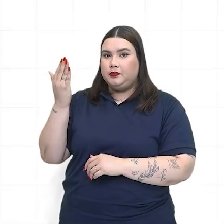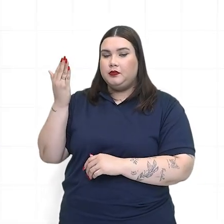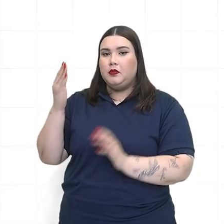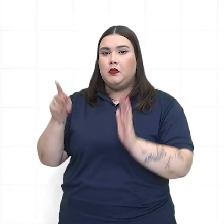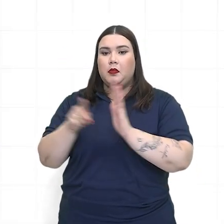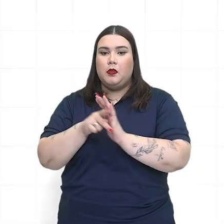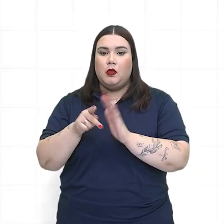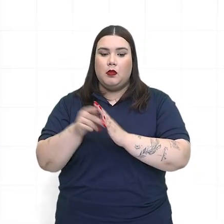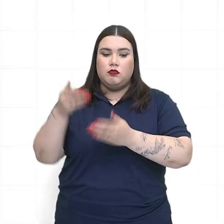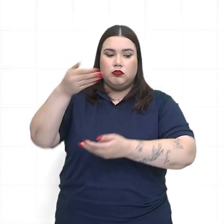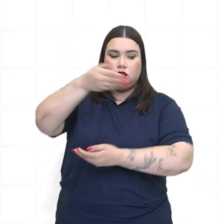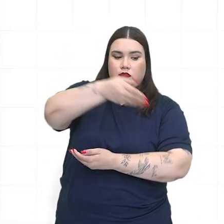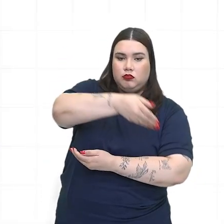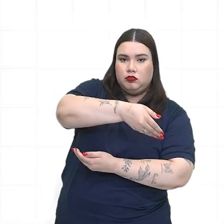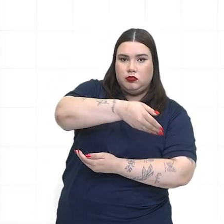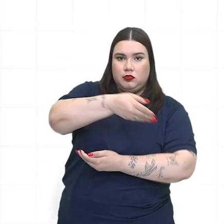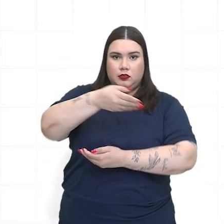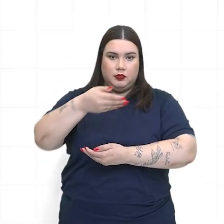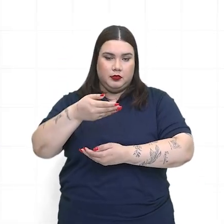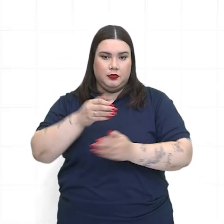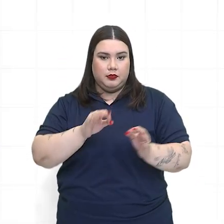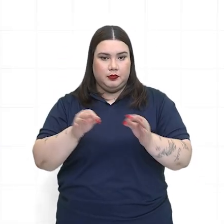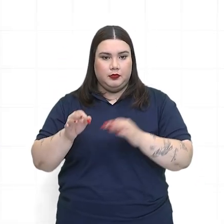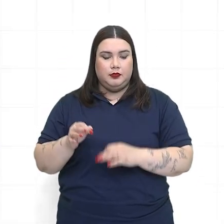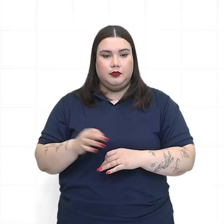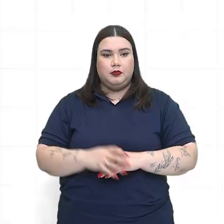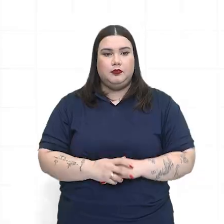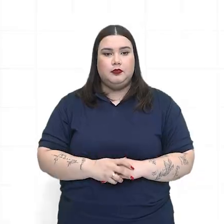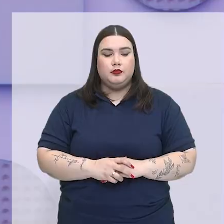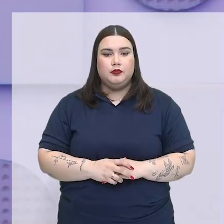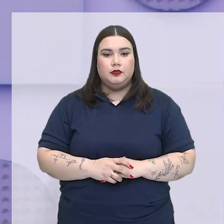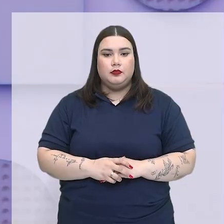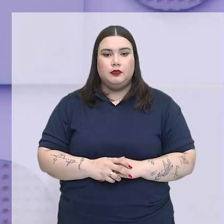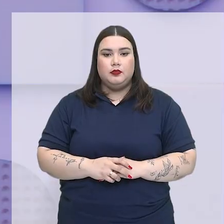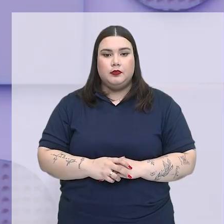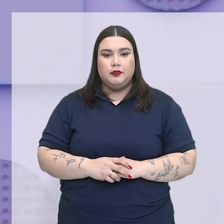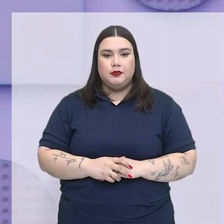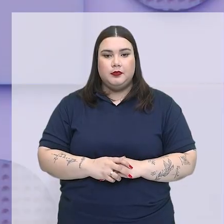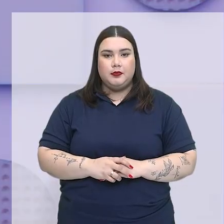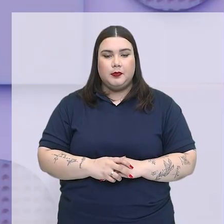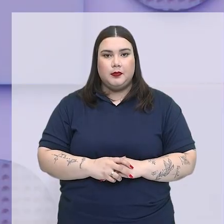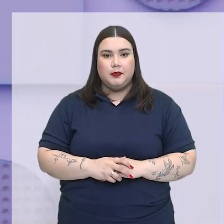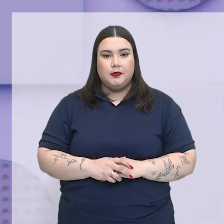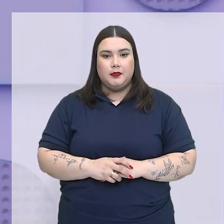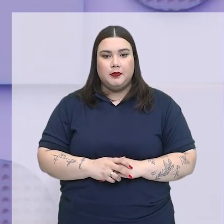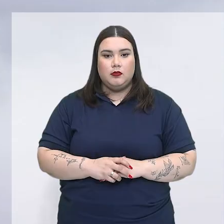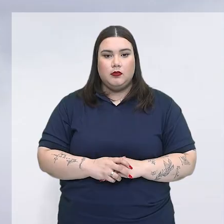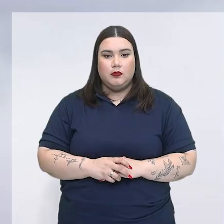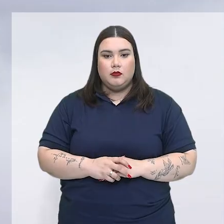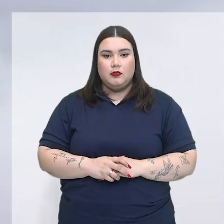do batismo da criança, né? Vamos agora ver a lenda do Macuxi, no Monte Roraima.